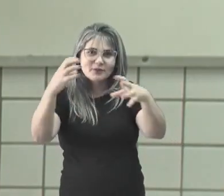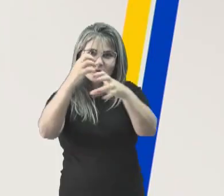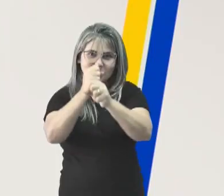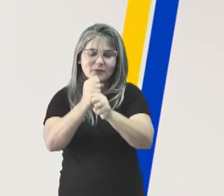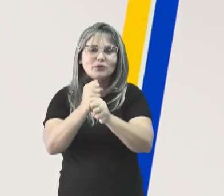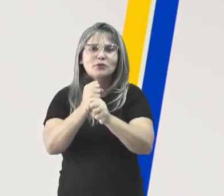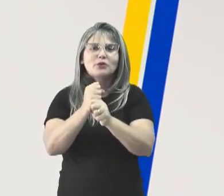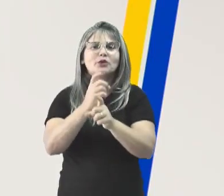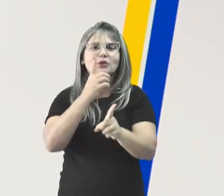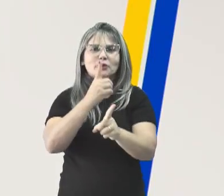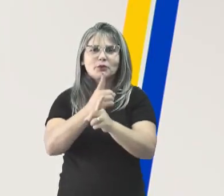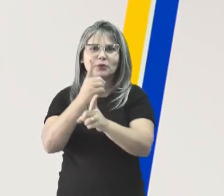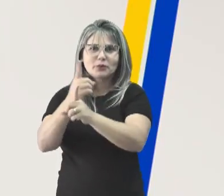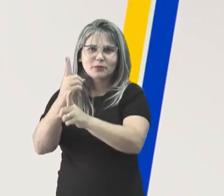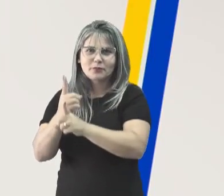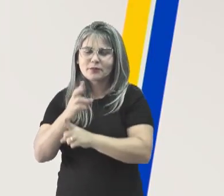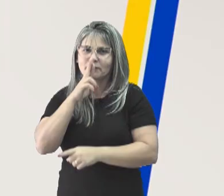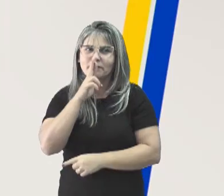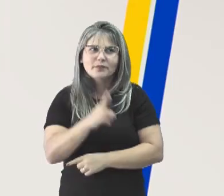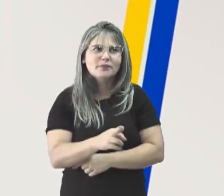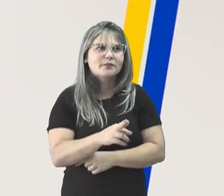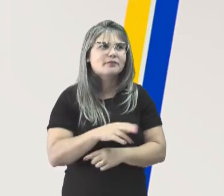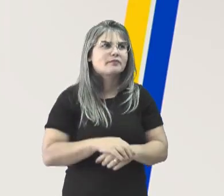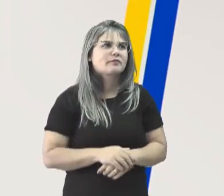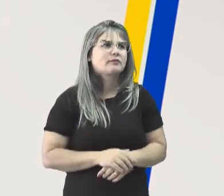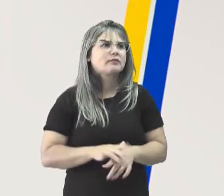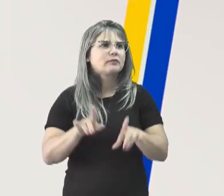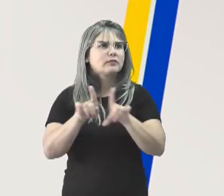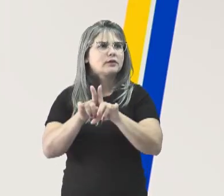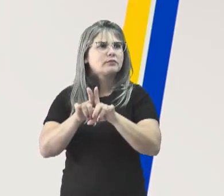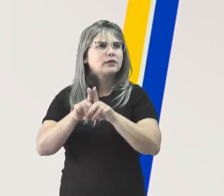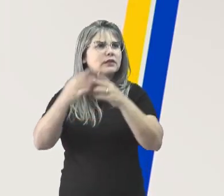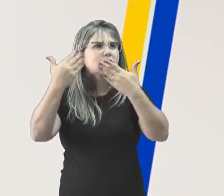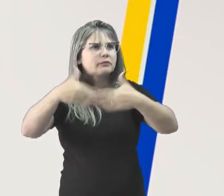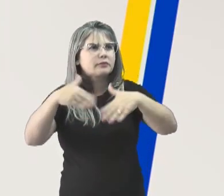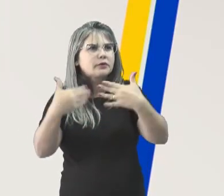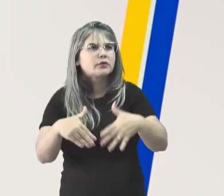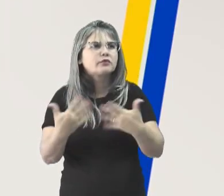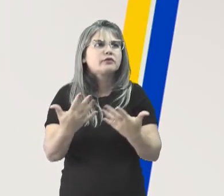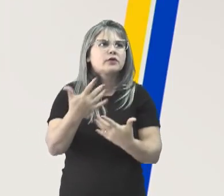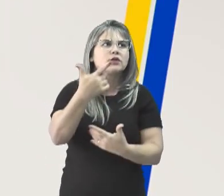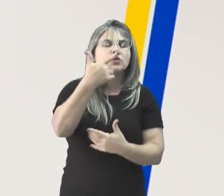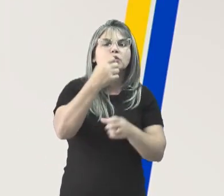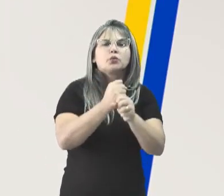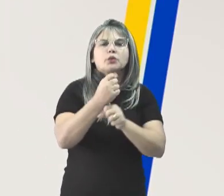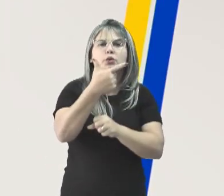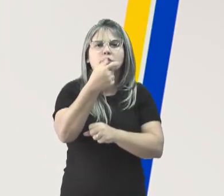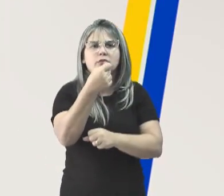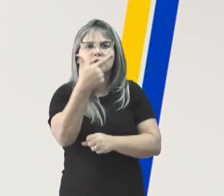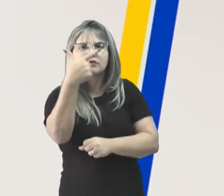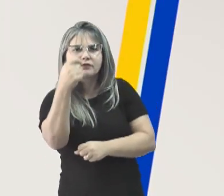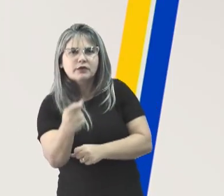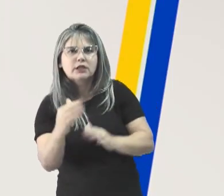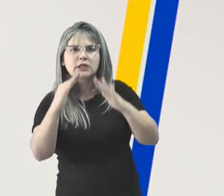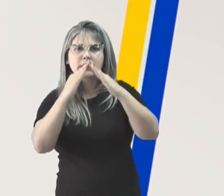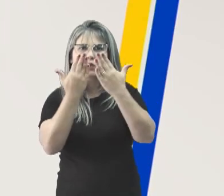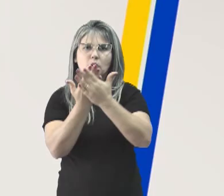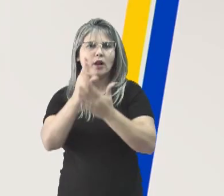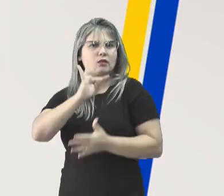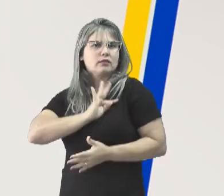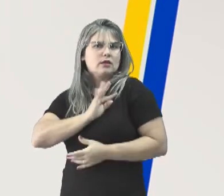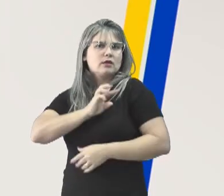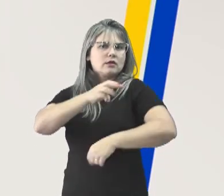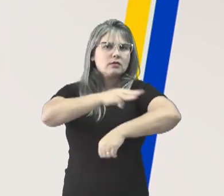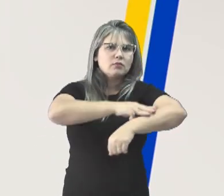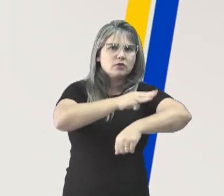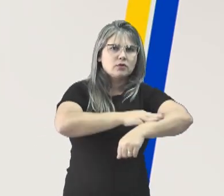aqui. Também do exame de seleção de 2020 da Escola Agrícola de Jundiaí. Diz o seguinte: a